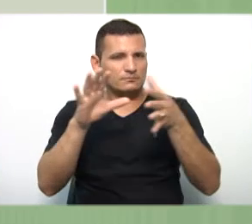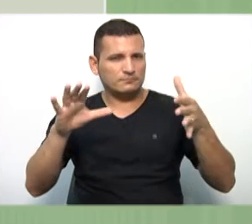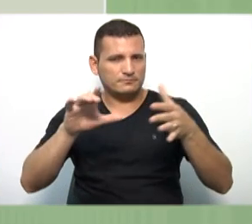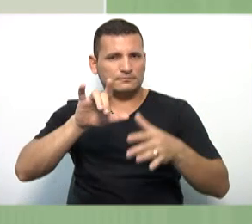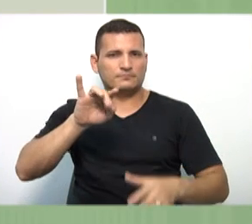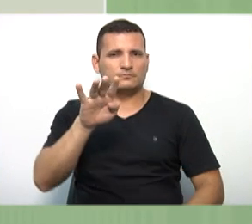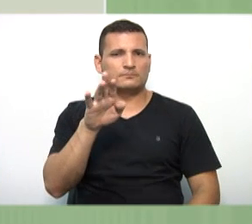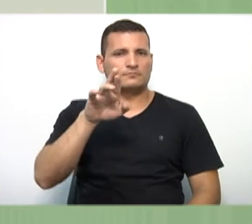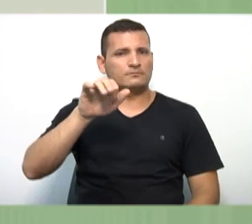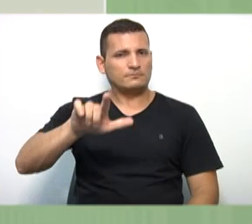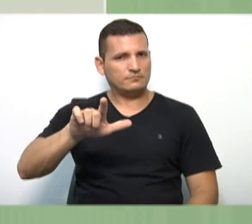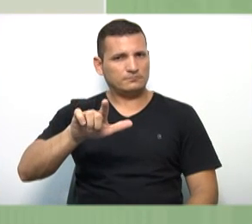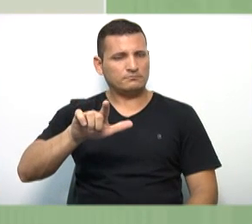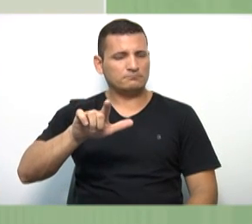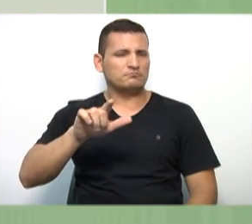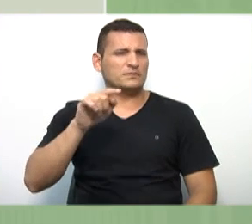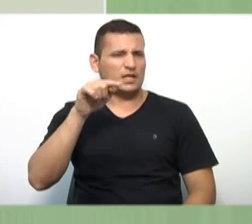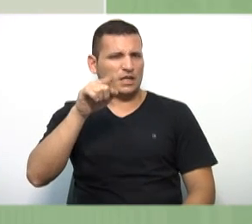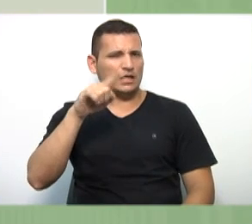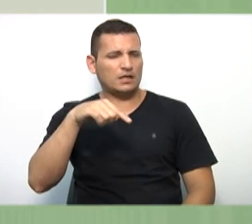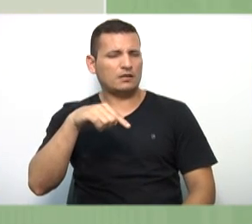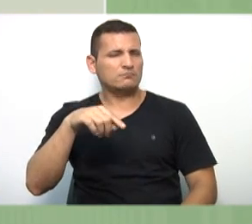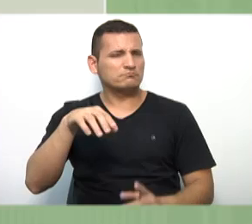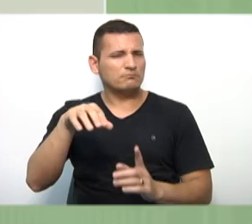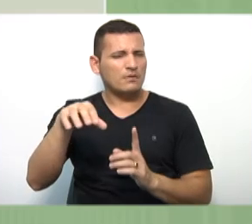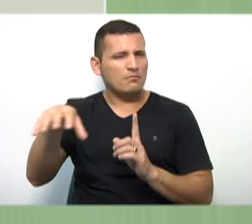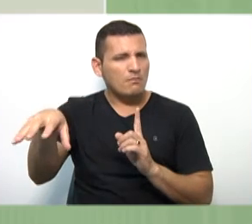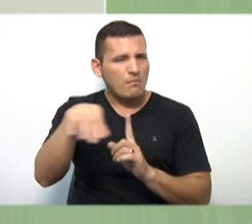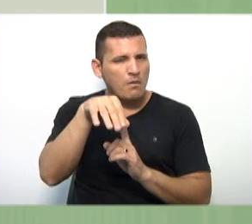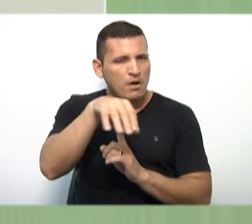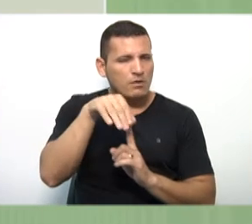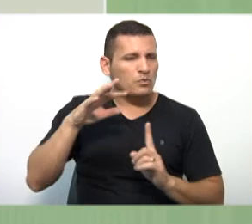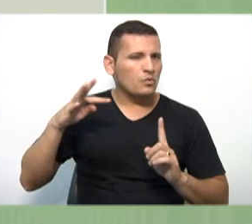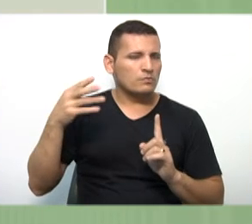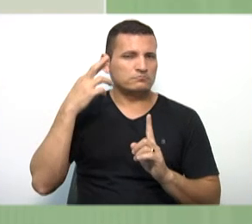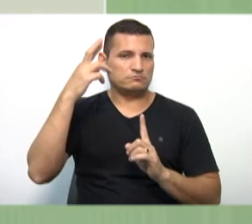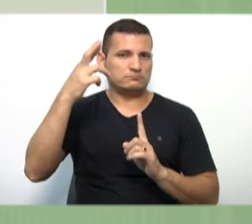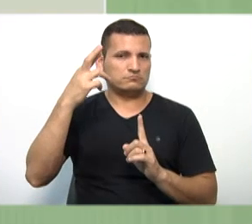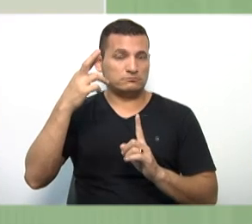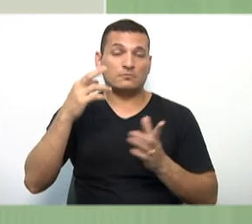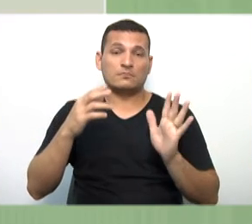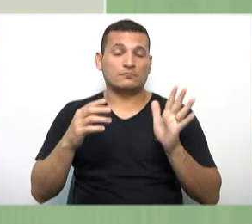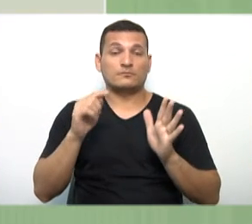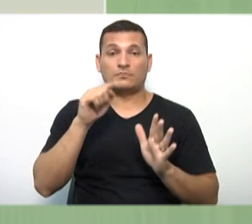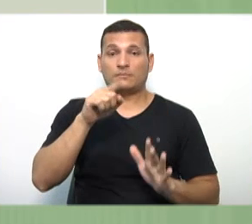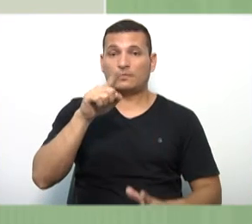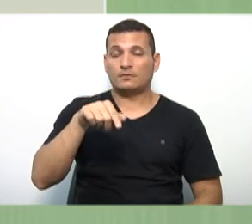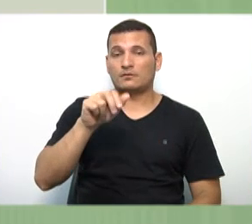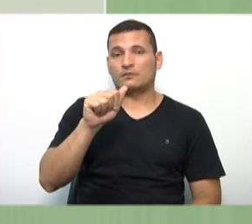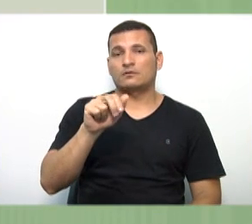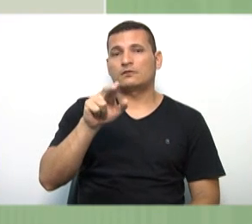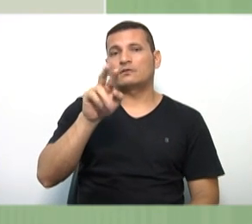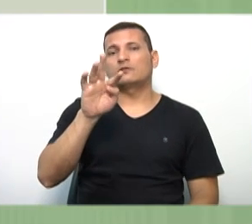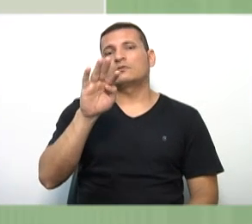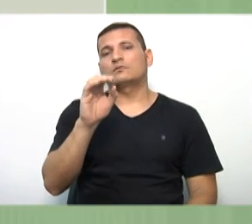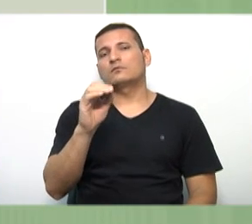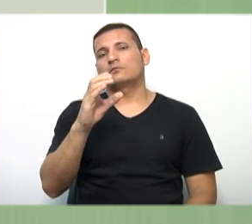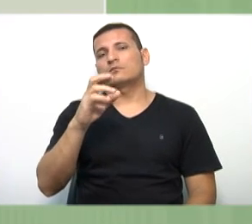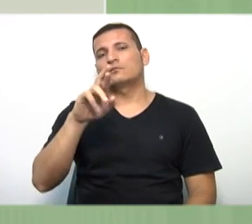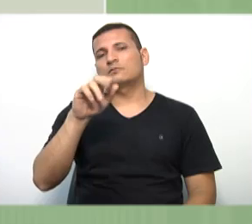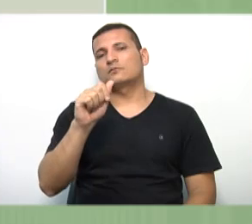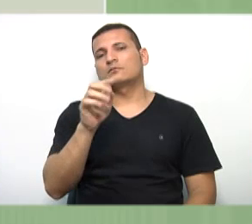na concentração das decisões? Não, essa é a liderança autocrática. É falsa mesmo